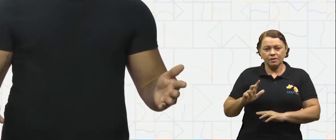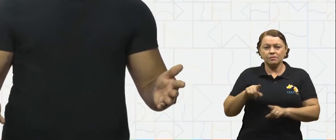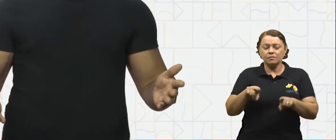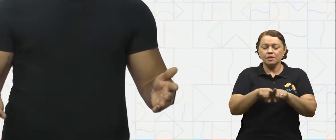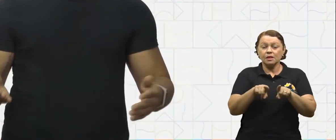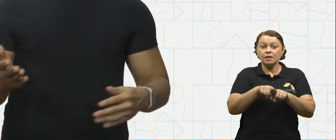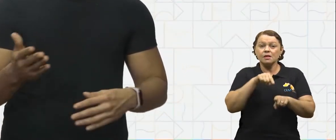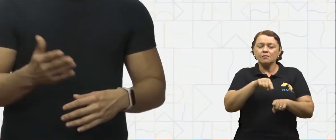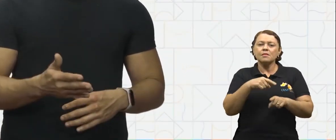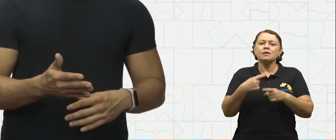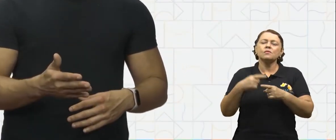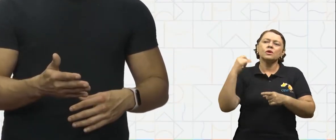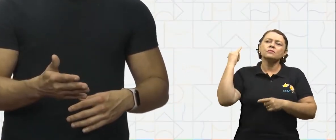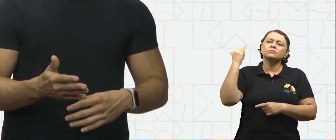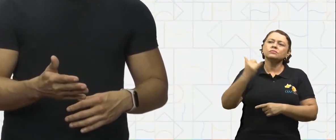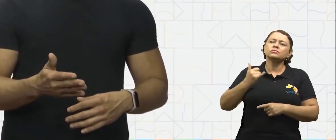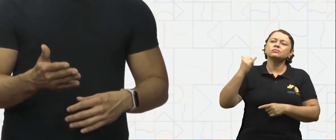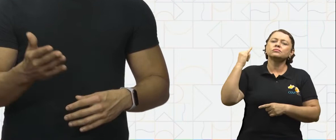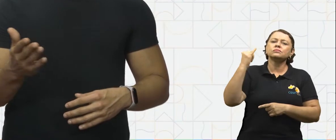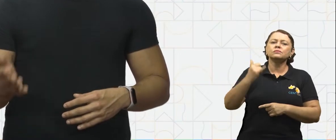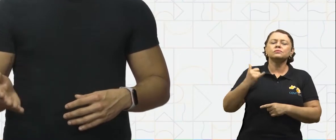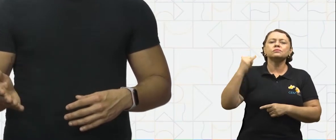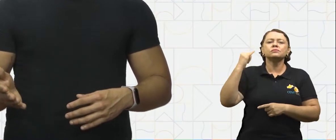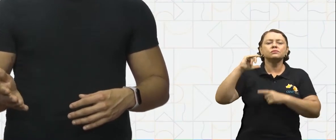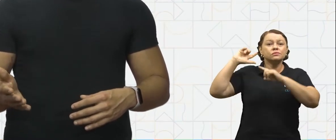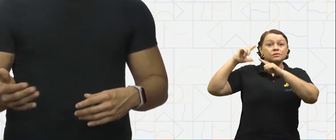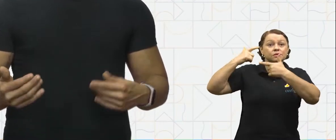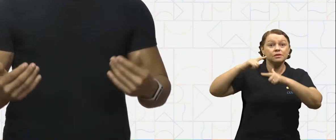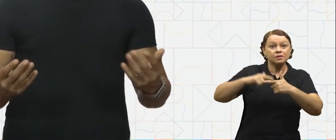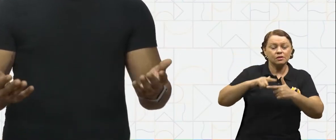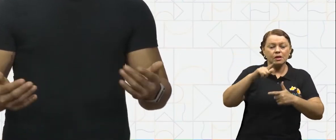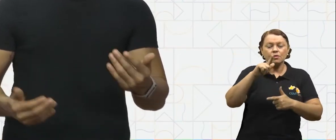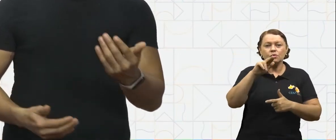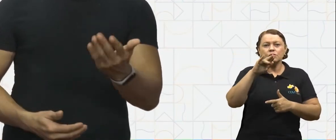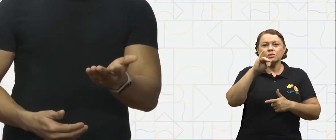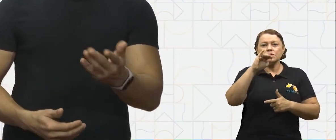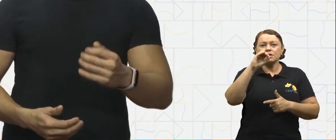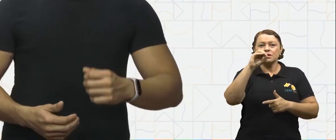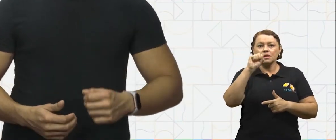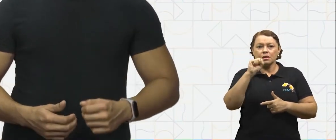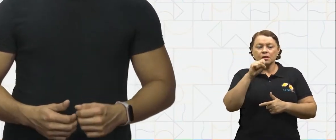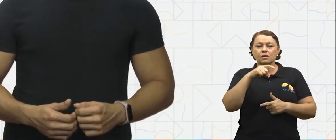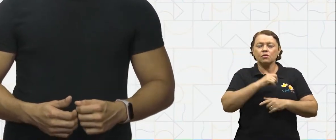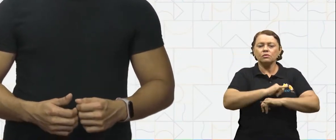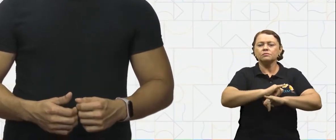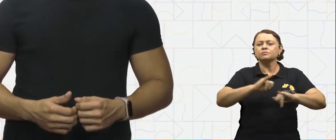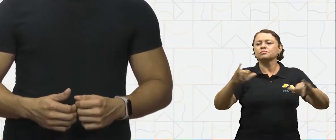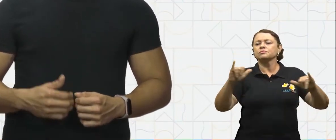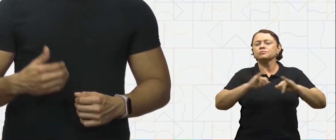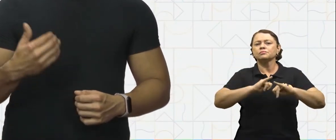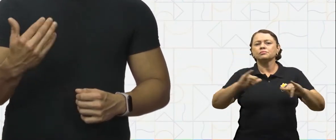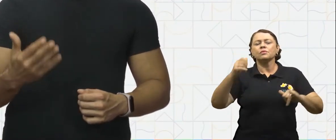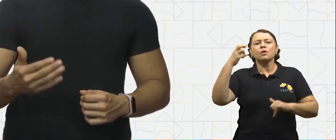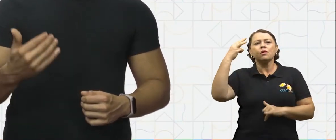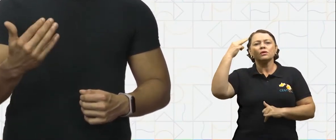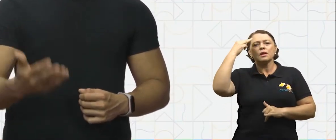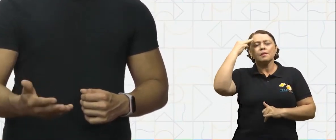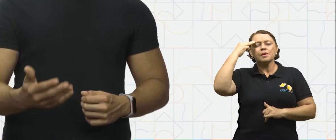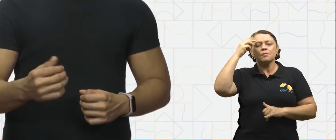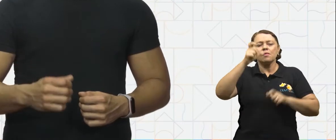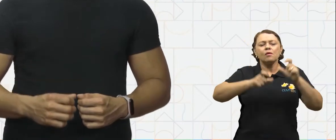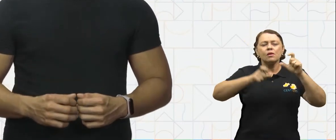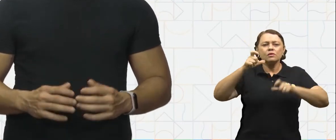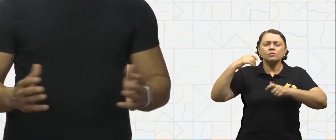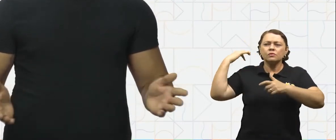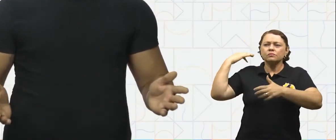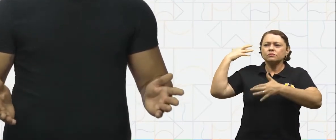narração de histórias, práticas culturais e tradicionais, os griots transmitem a memória do seu povo de geração em